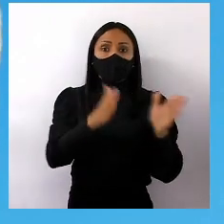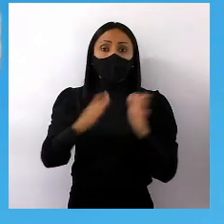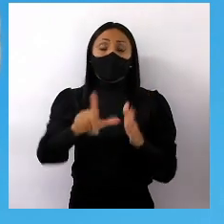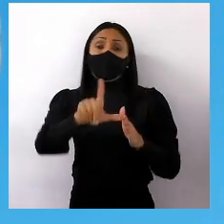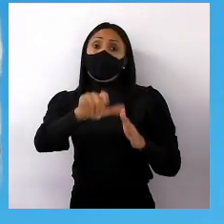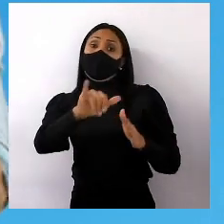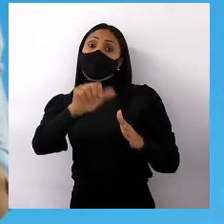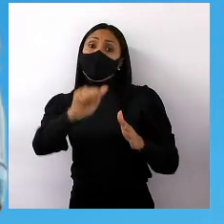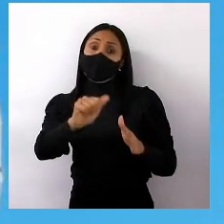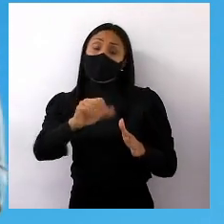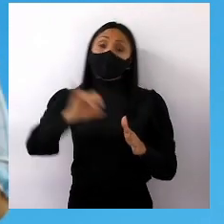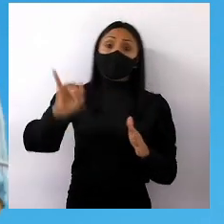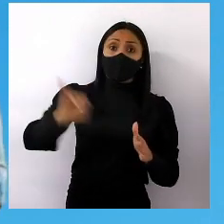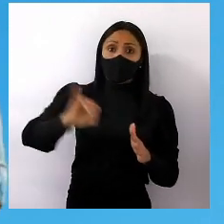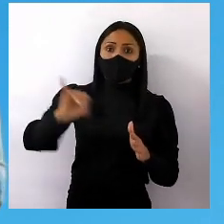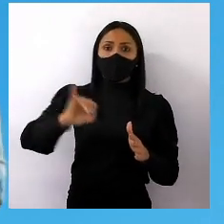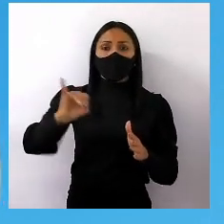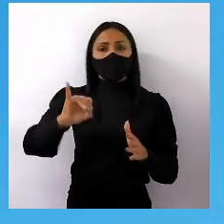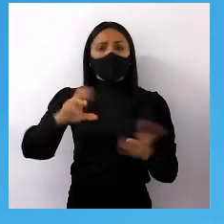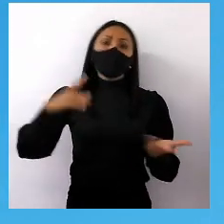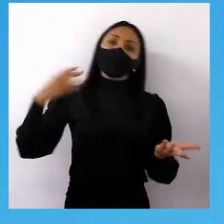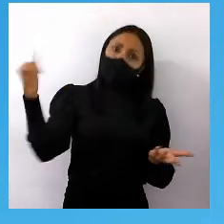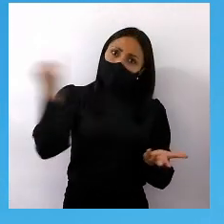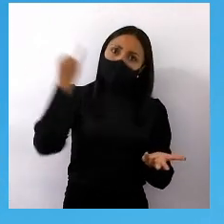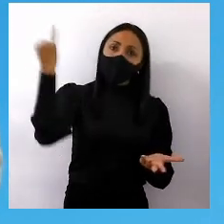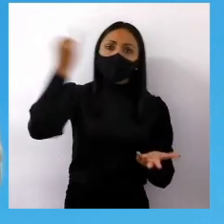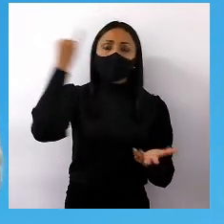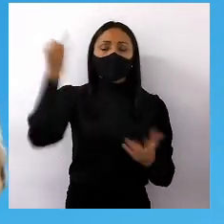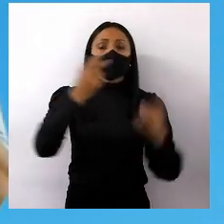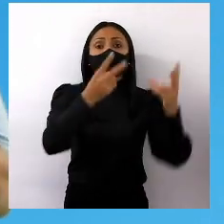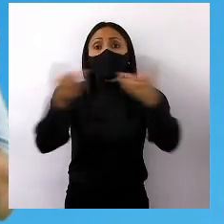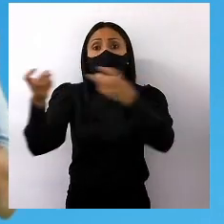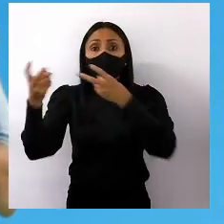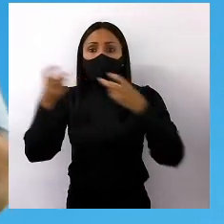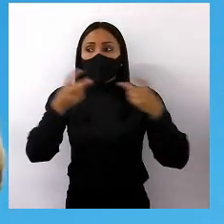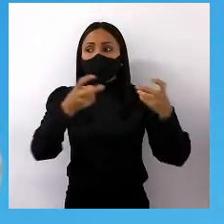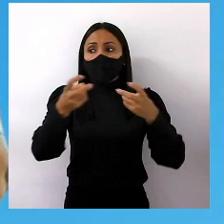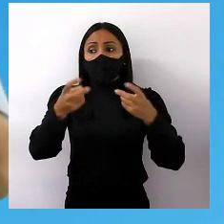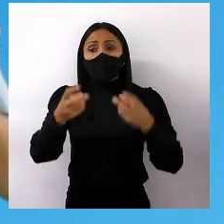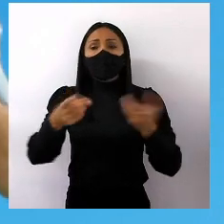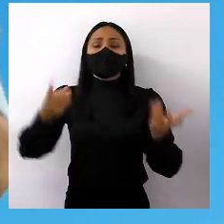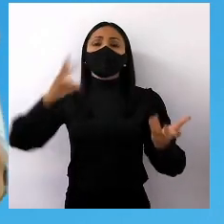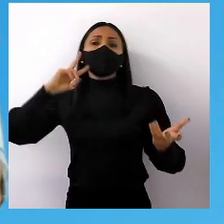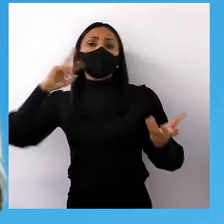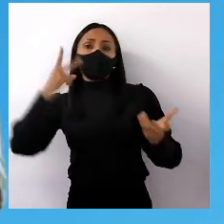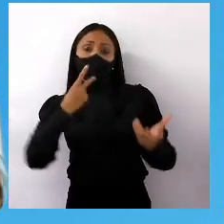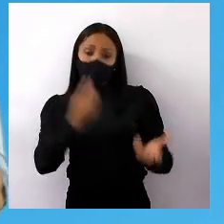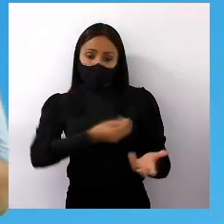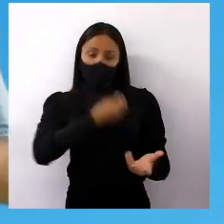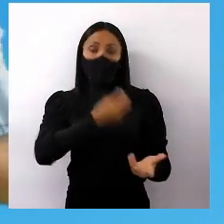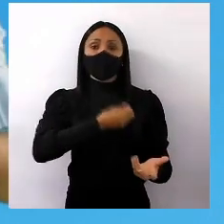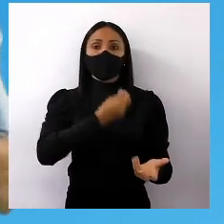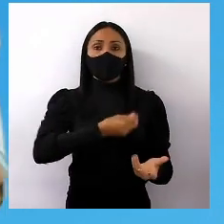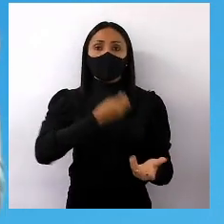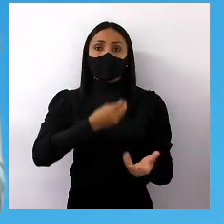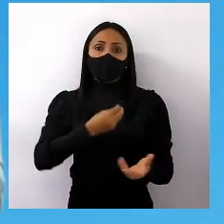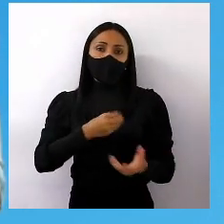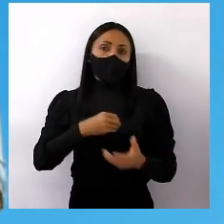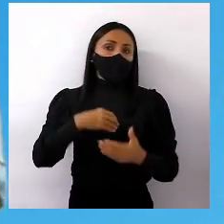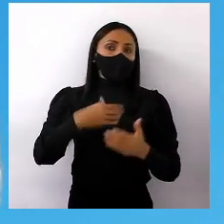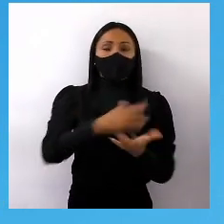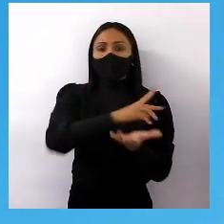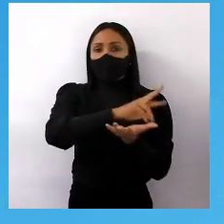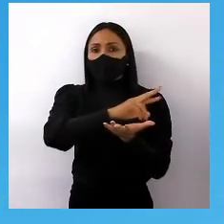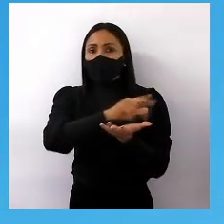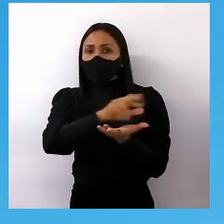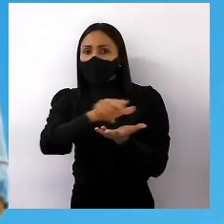também é patrimônio vivo de Pernambuco, para a gente perceber o quanto ele teve esse reconhecimento ainda em vida de toda a sua obra, né?